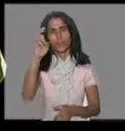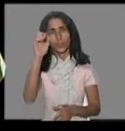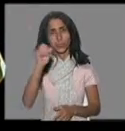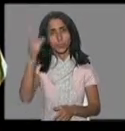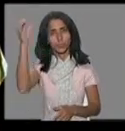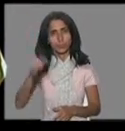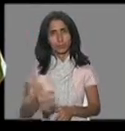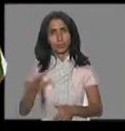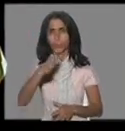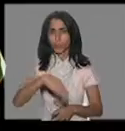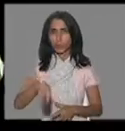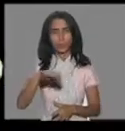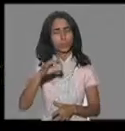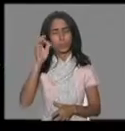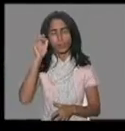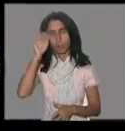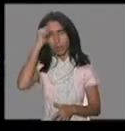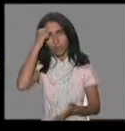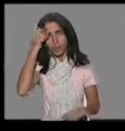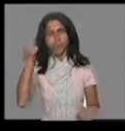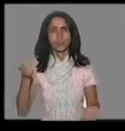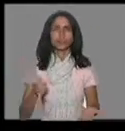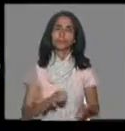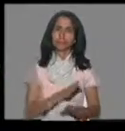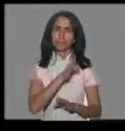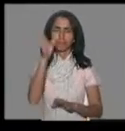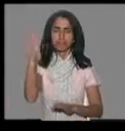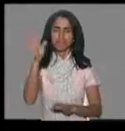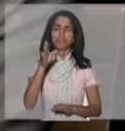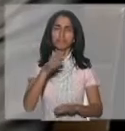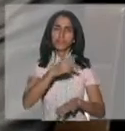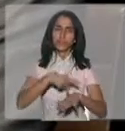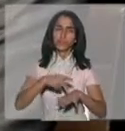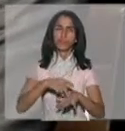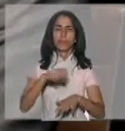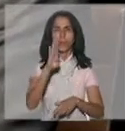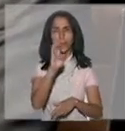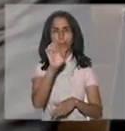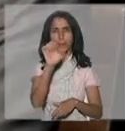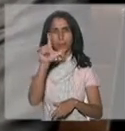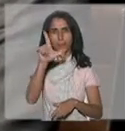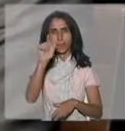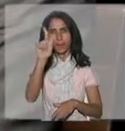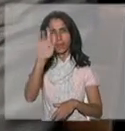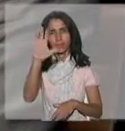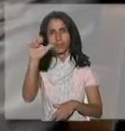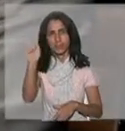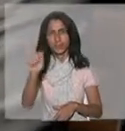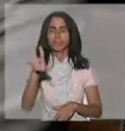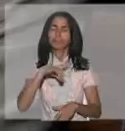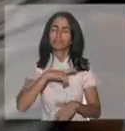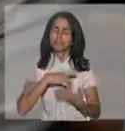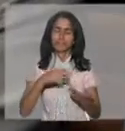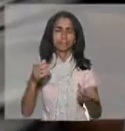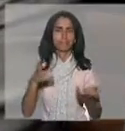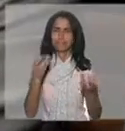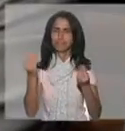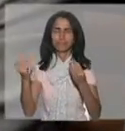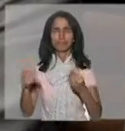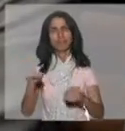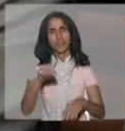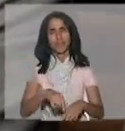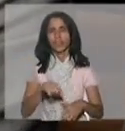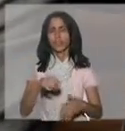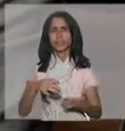da população negra vocês sei lá na bélgica talvez eu o vejo time e também existem comunidades indígenas na área